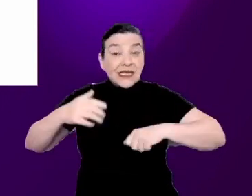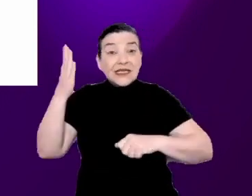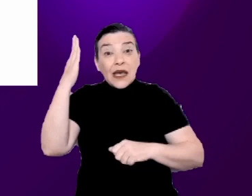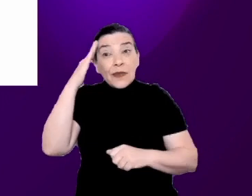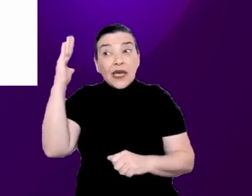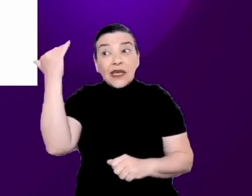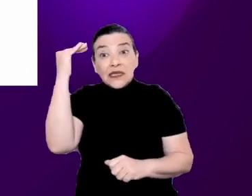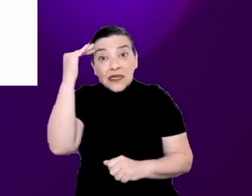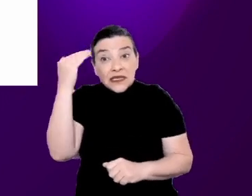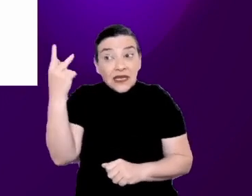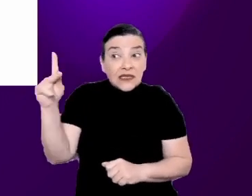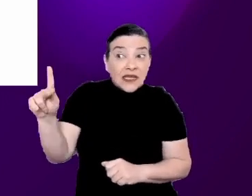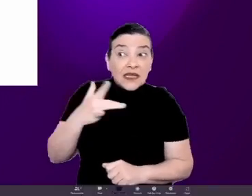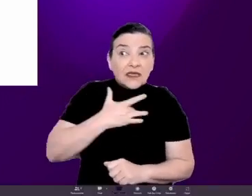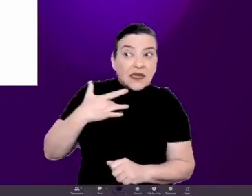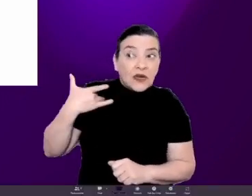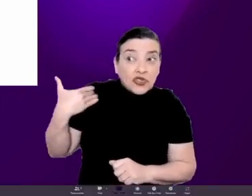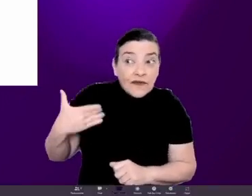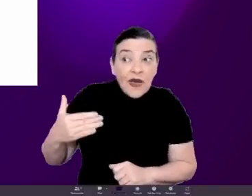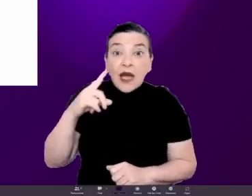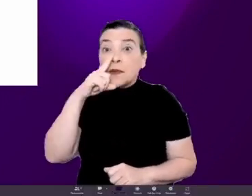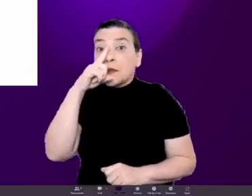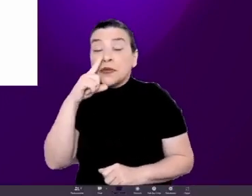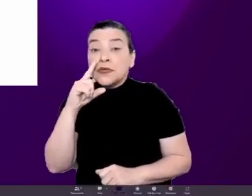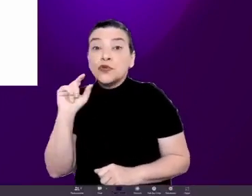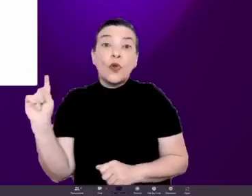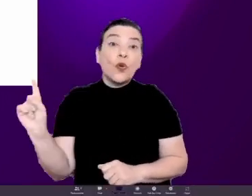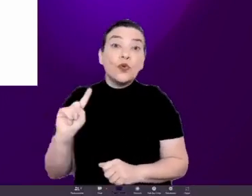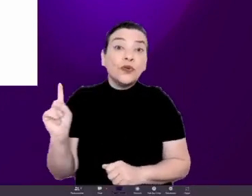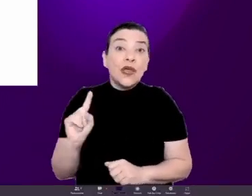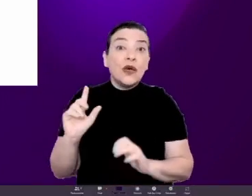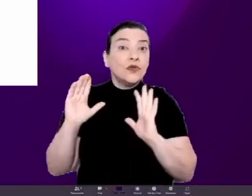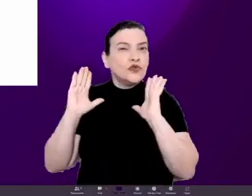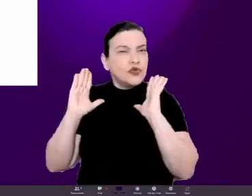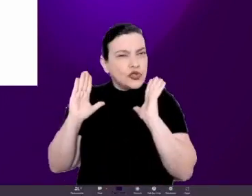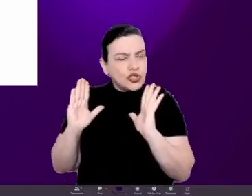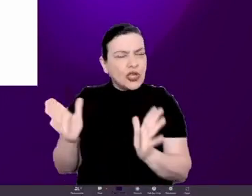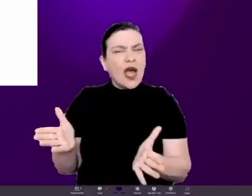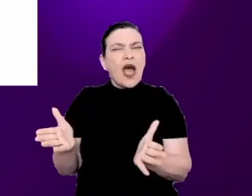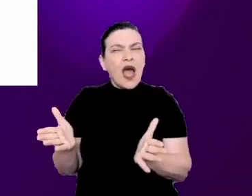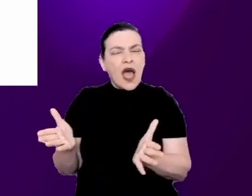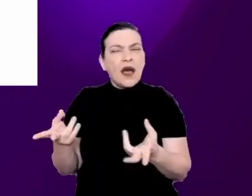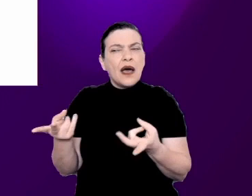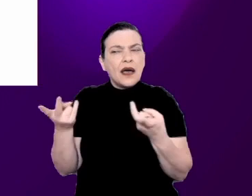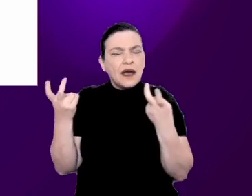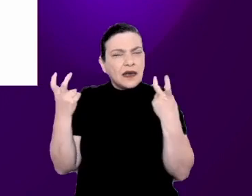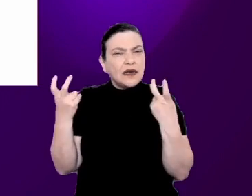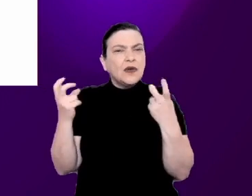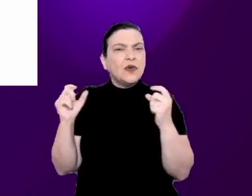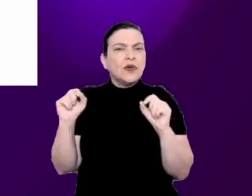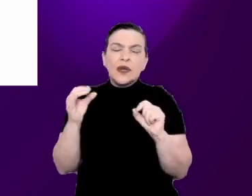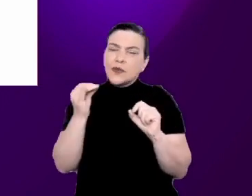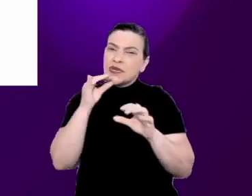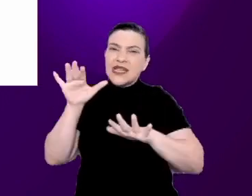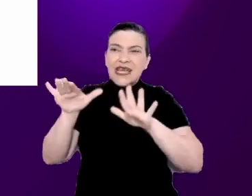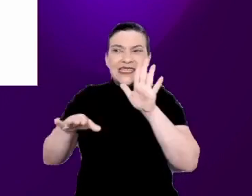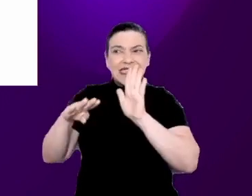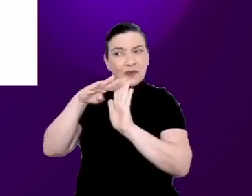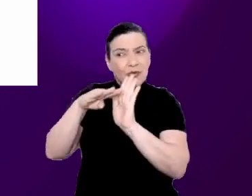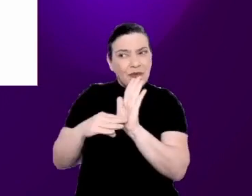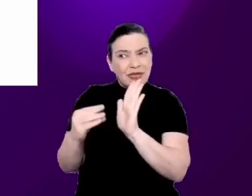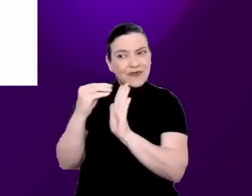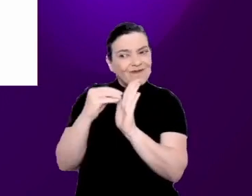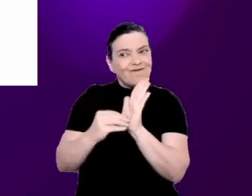E entender aquilo que já está me sinalizando que está saindo do trilho e eu